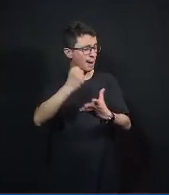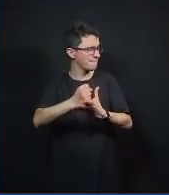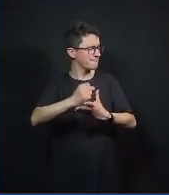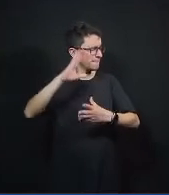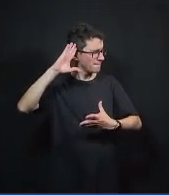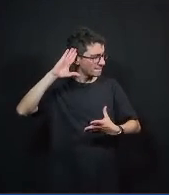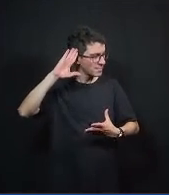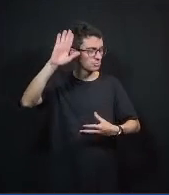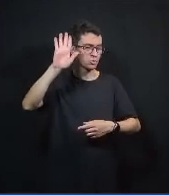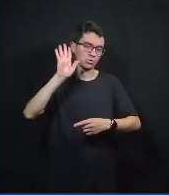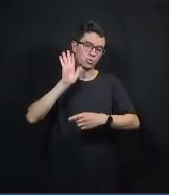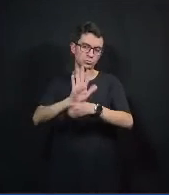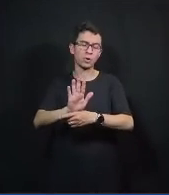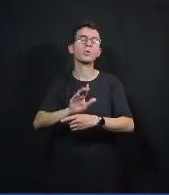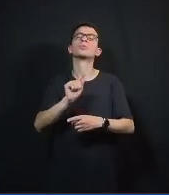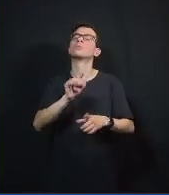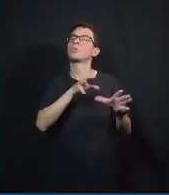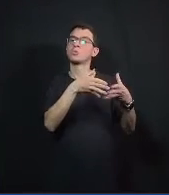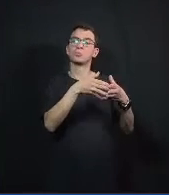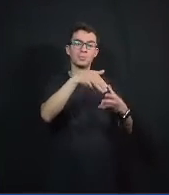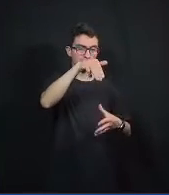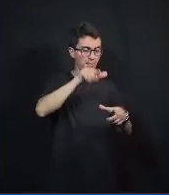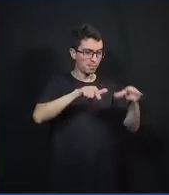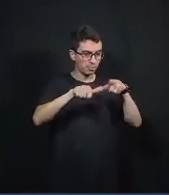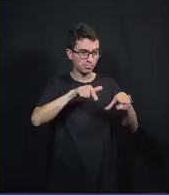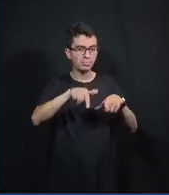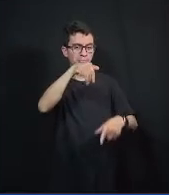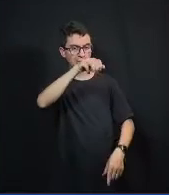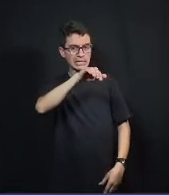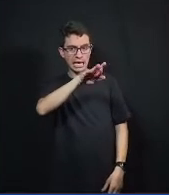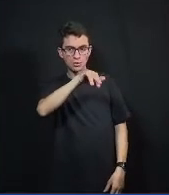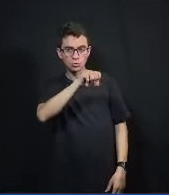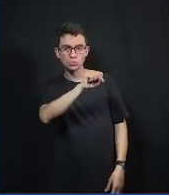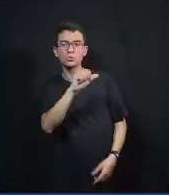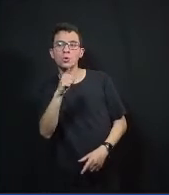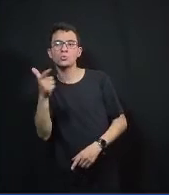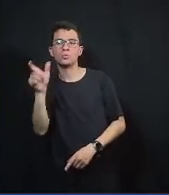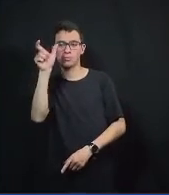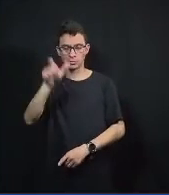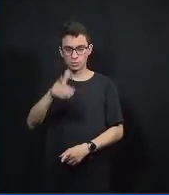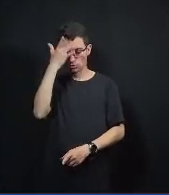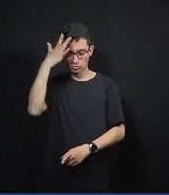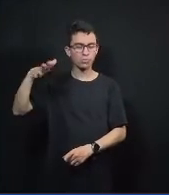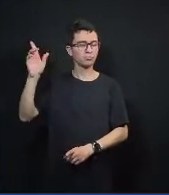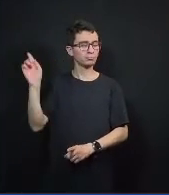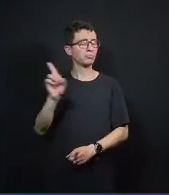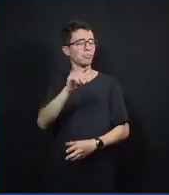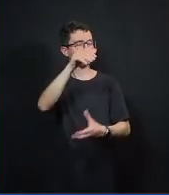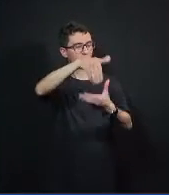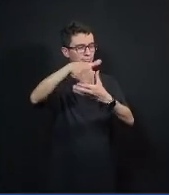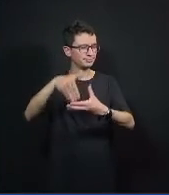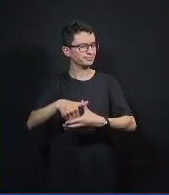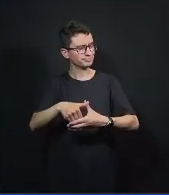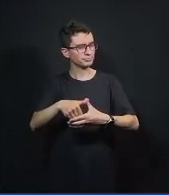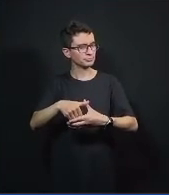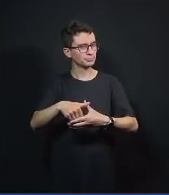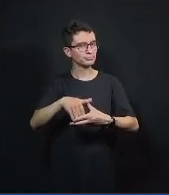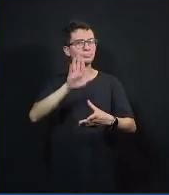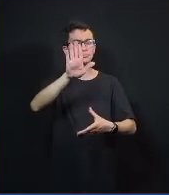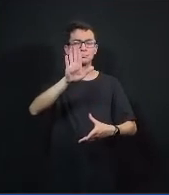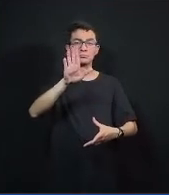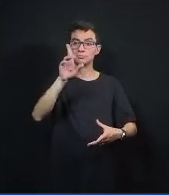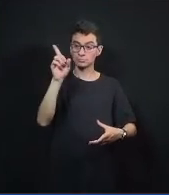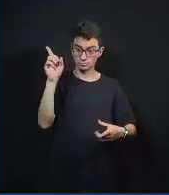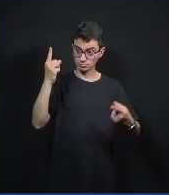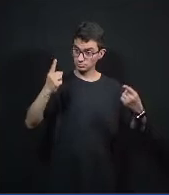aos eleitores e aos mesários durante a votação. E aí surgiu um novo desafio, né? Nós sabemos o que é preciso fornecer, mas